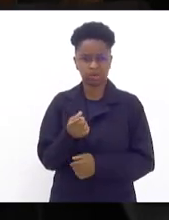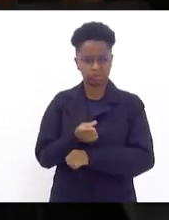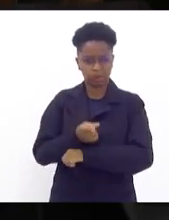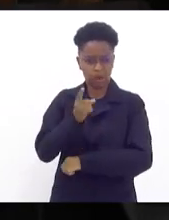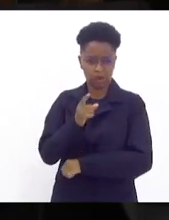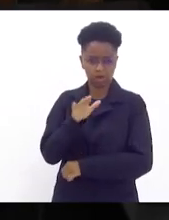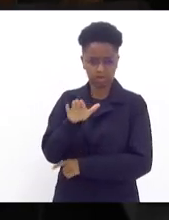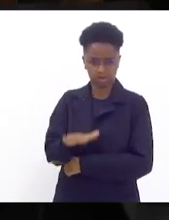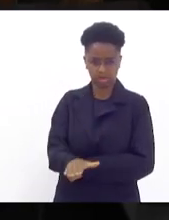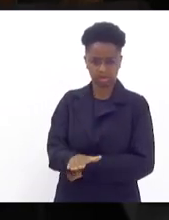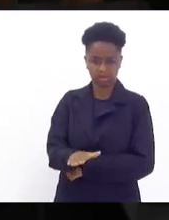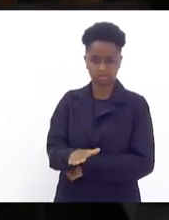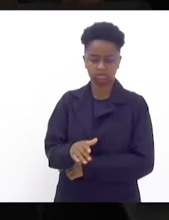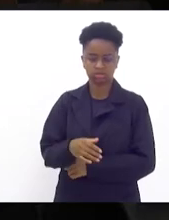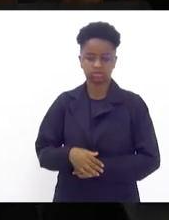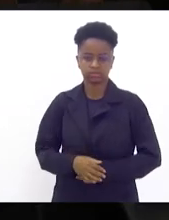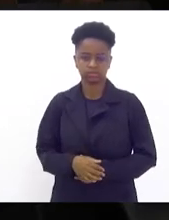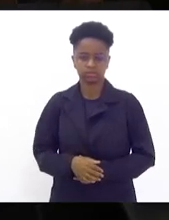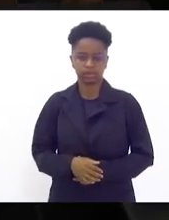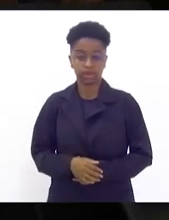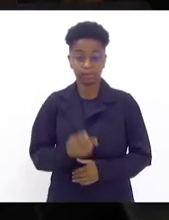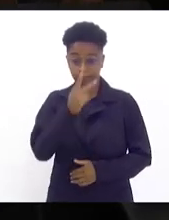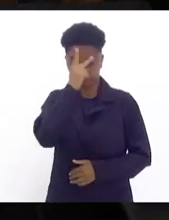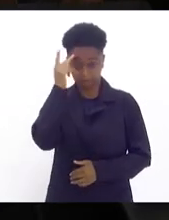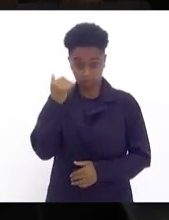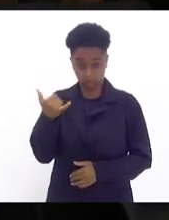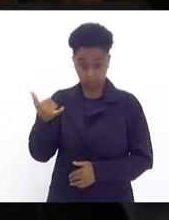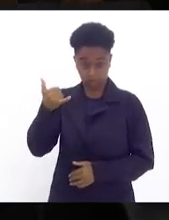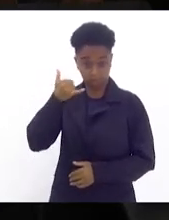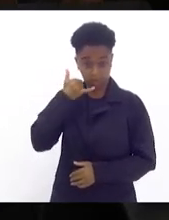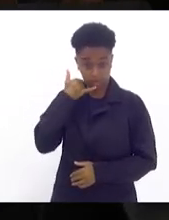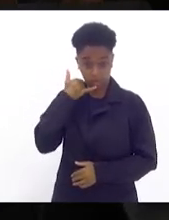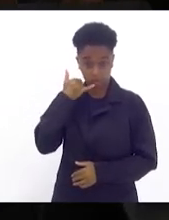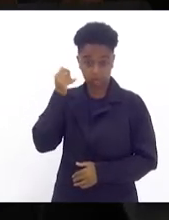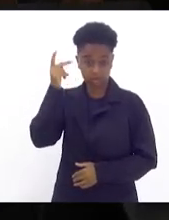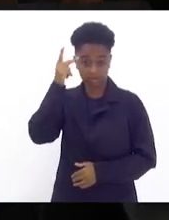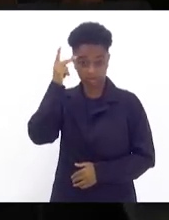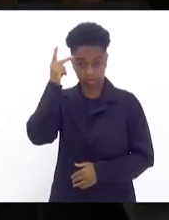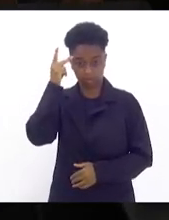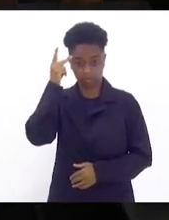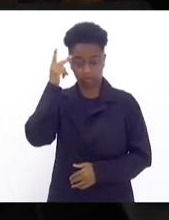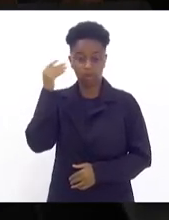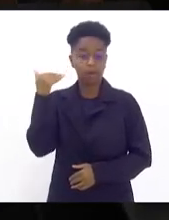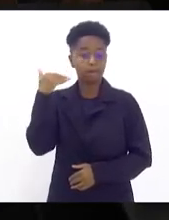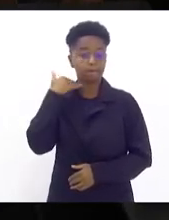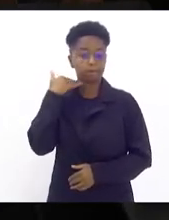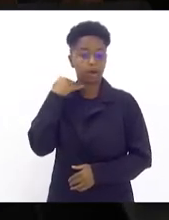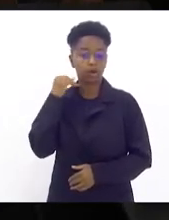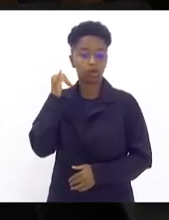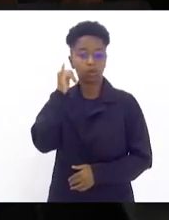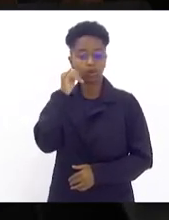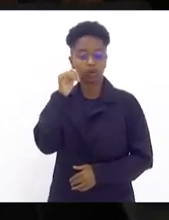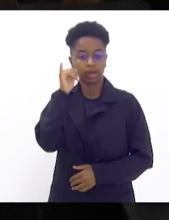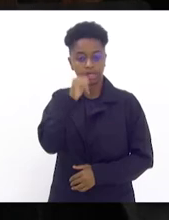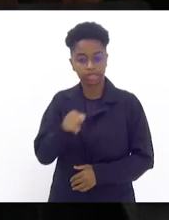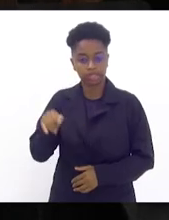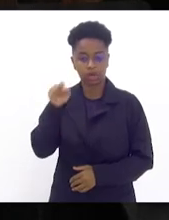1 hora da tarde, eu recebi um telefonema lá de São Paulo, do Banco Itaú, da